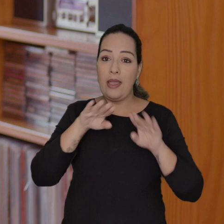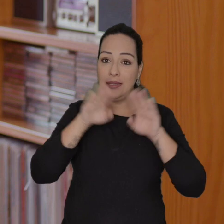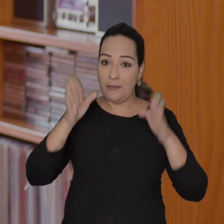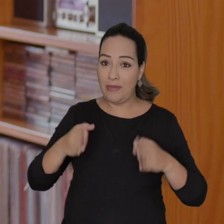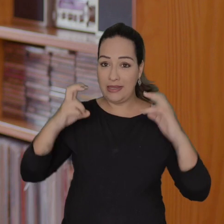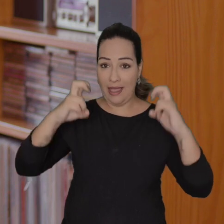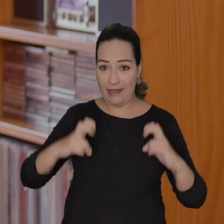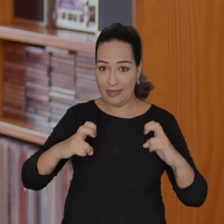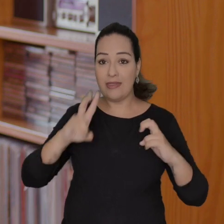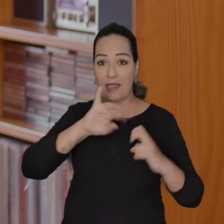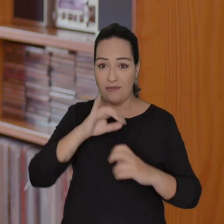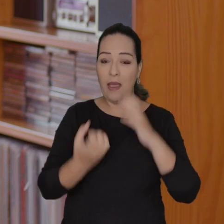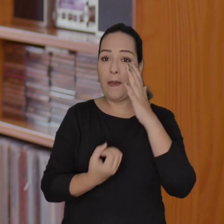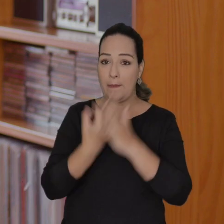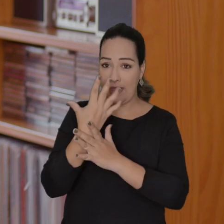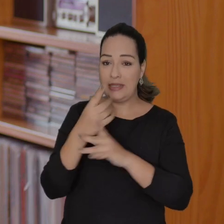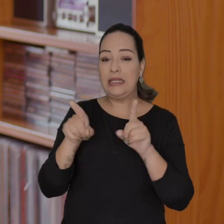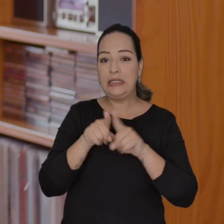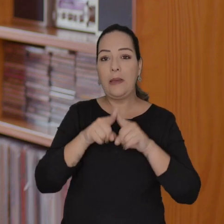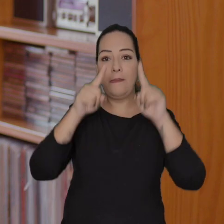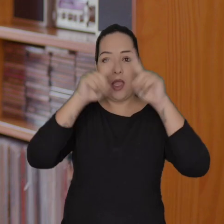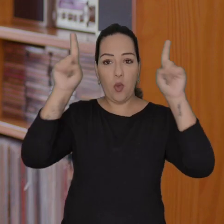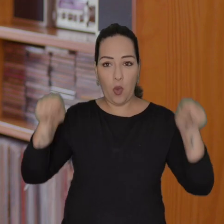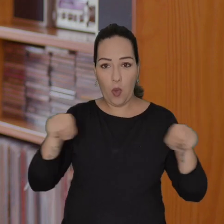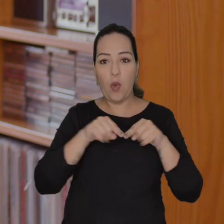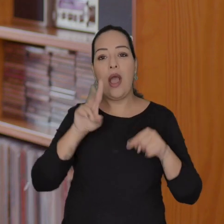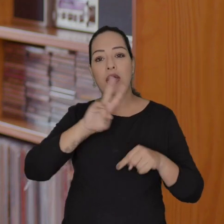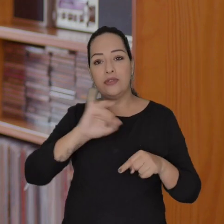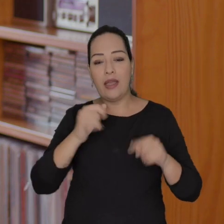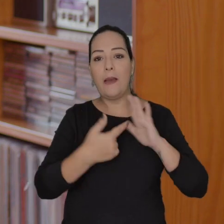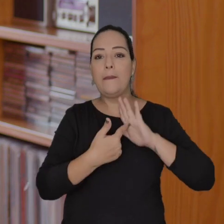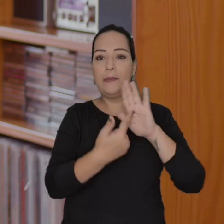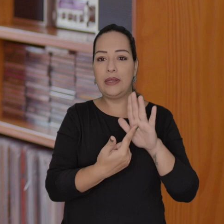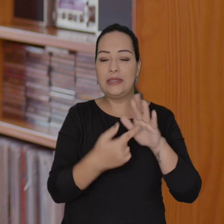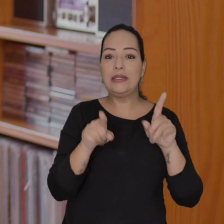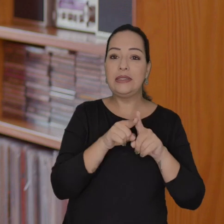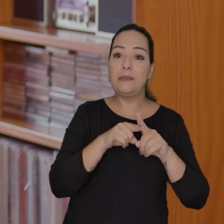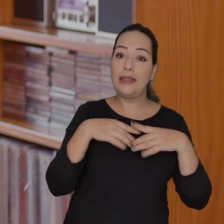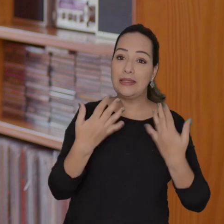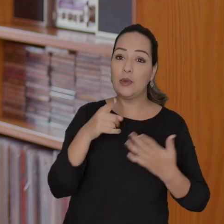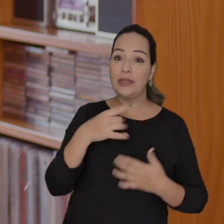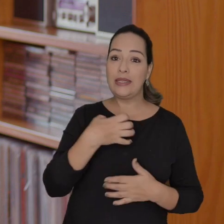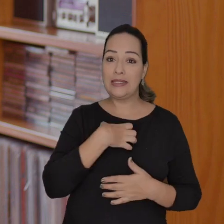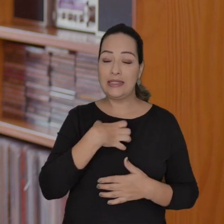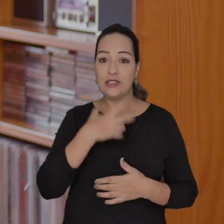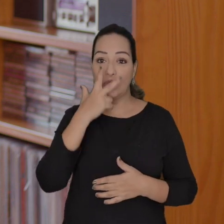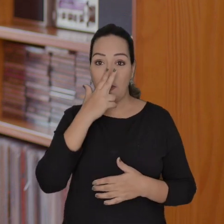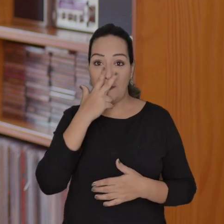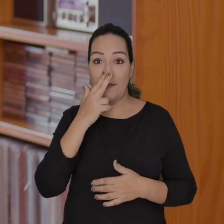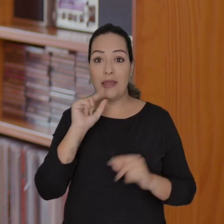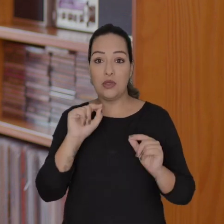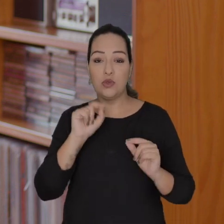vai aparecer em algum momento, né, desse ensino, a lousa também vai aparecer. Então, nesse